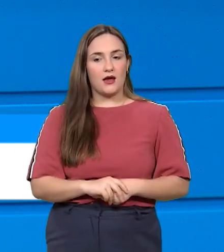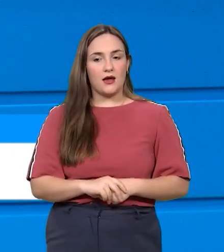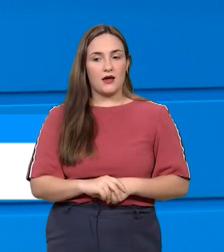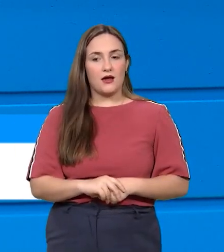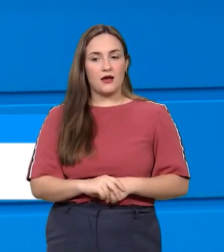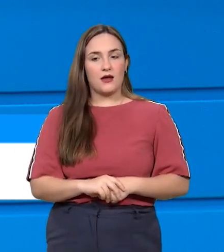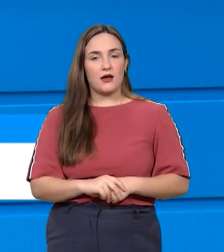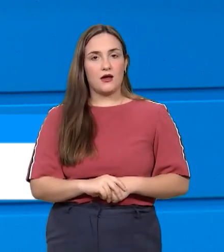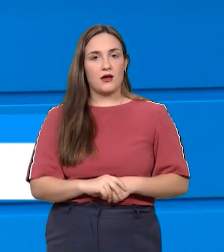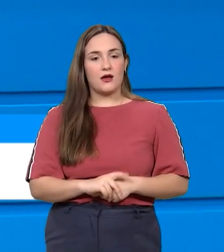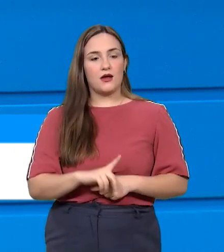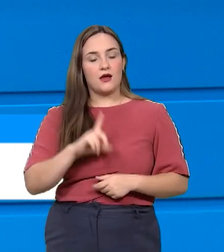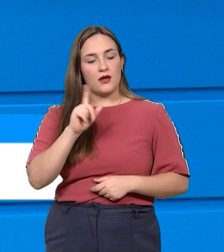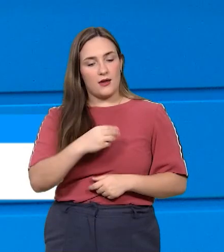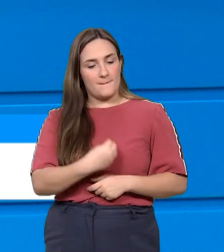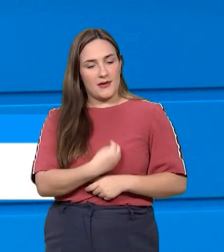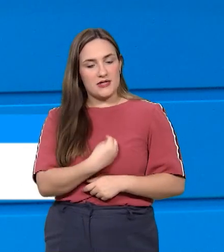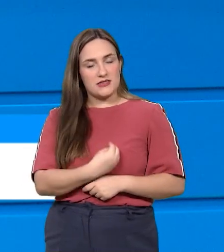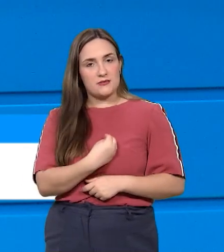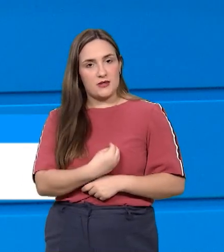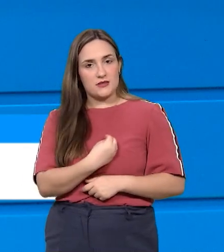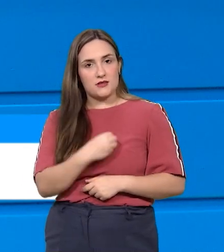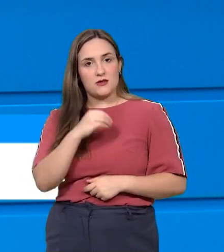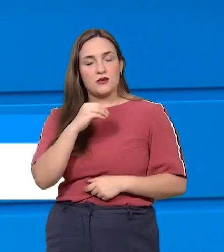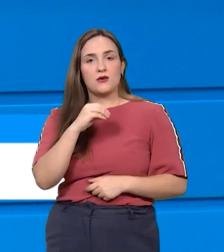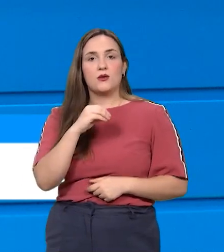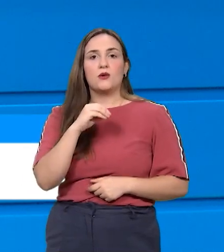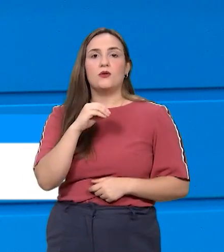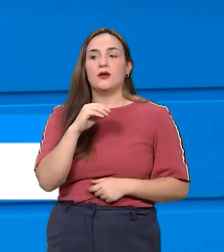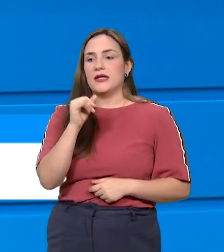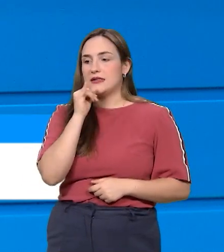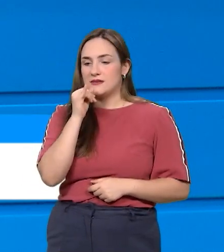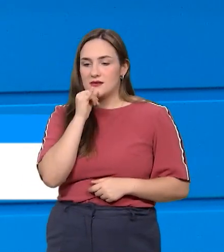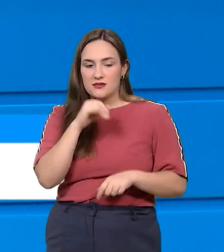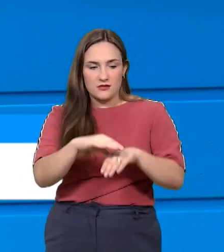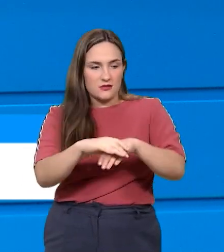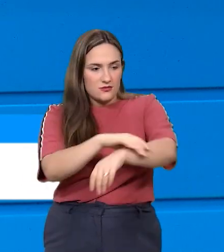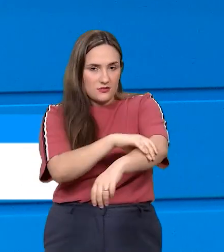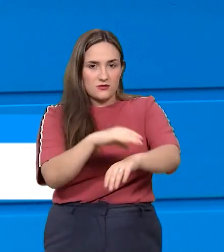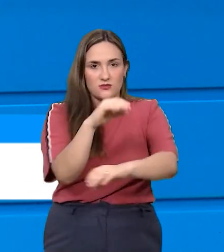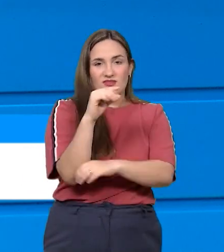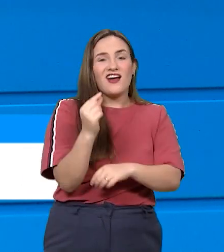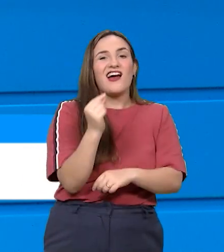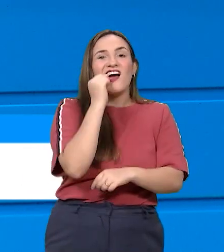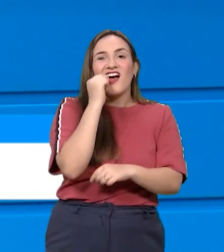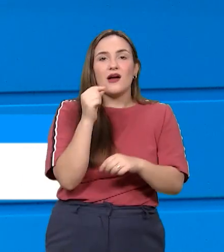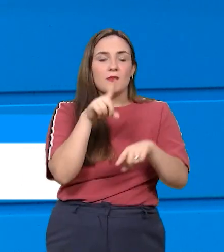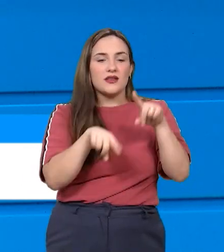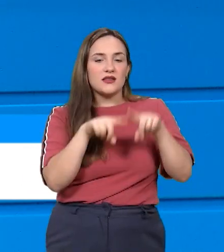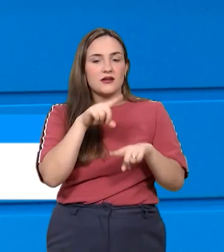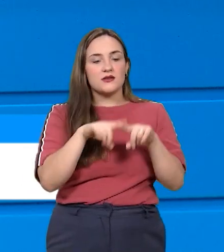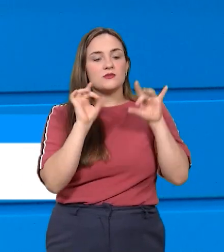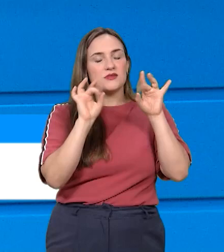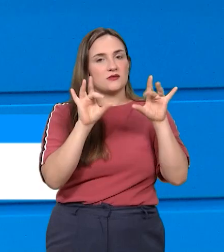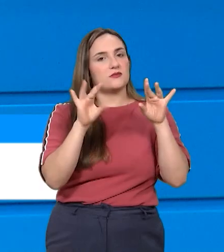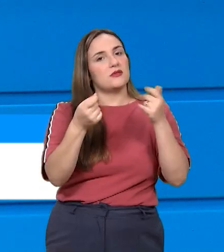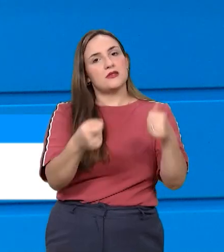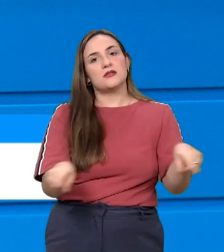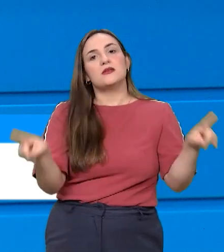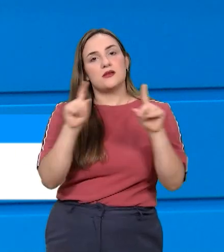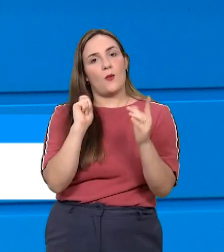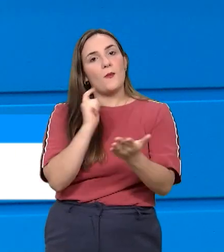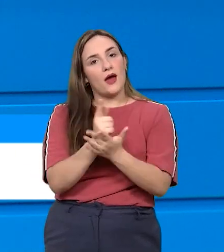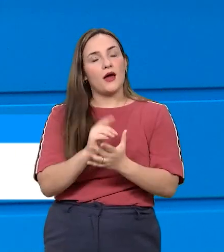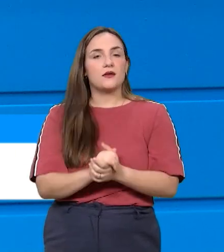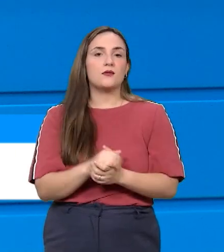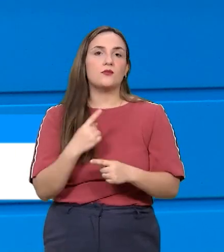do fator participativo, né, das órteses, próteses, materiais especiais, das cirurgias, que